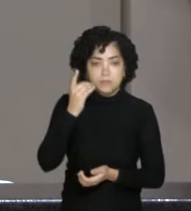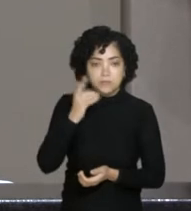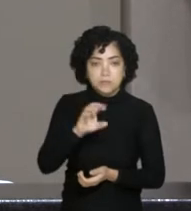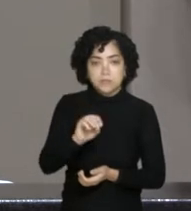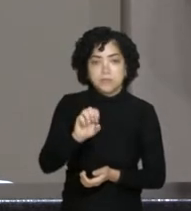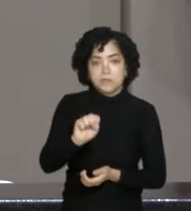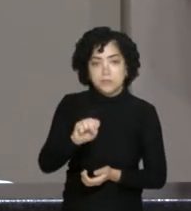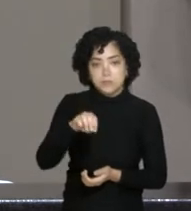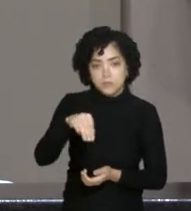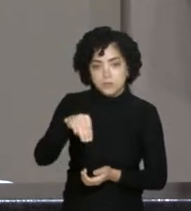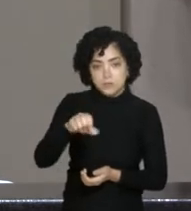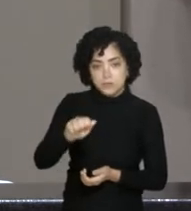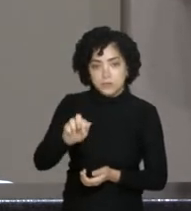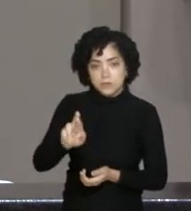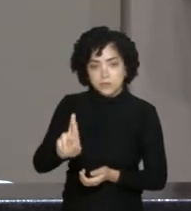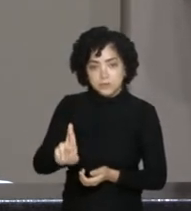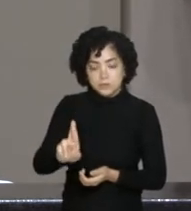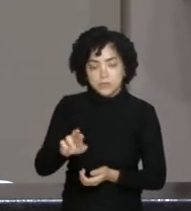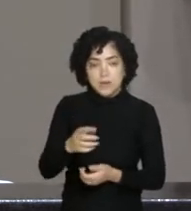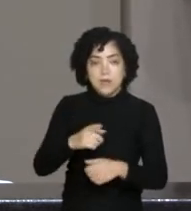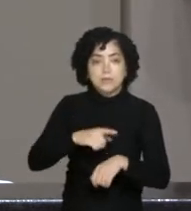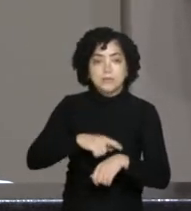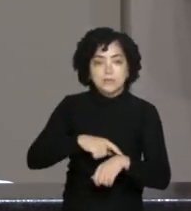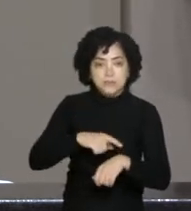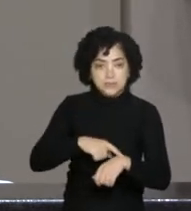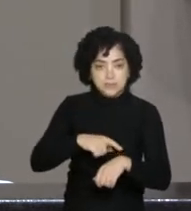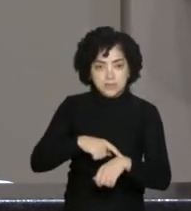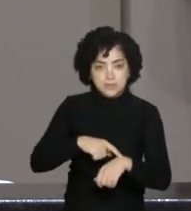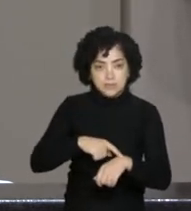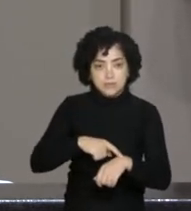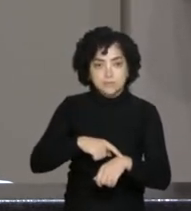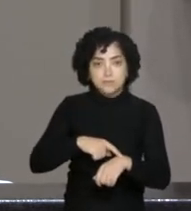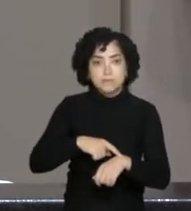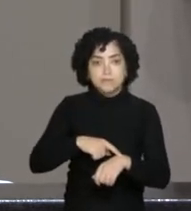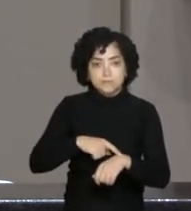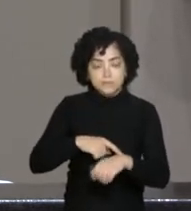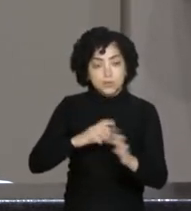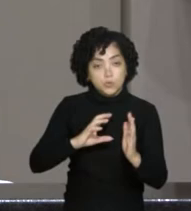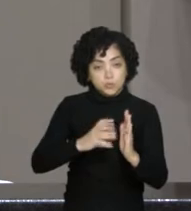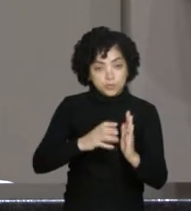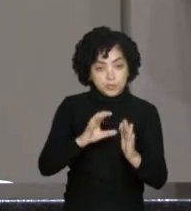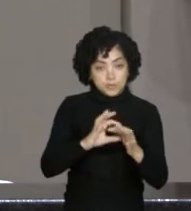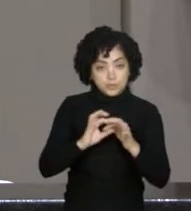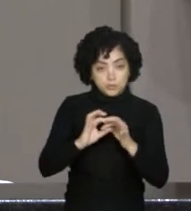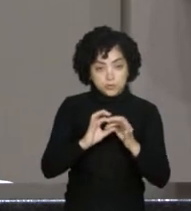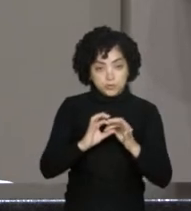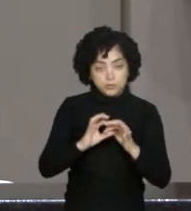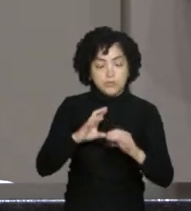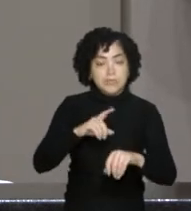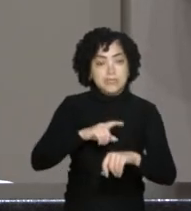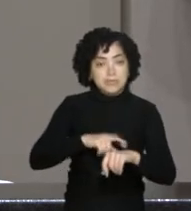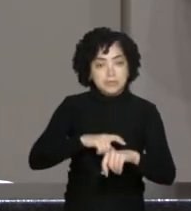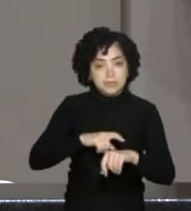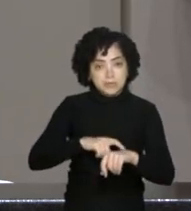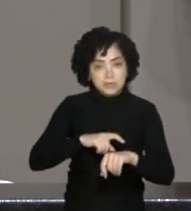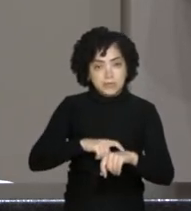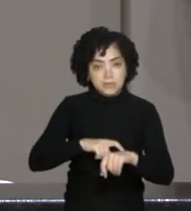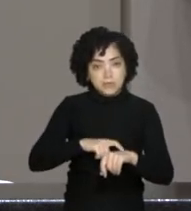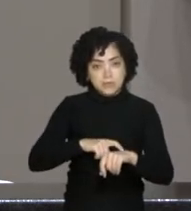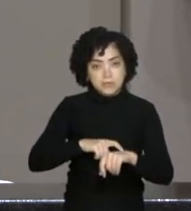Osmar Vicentini, Vossa Excelência, que falará em nome do Partido União, tem o tempo de